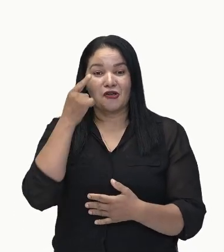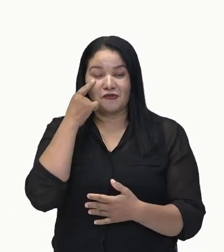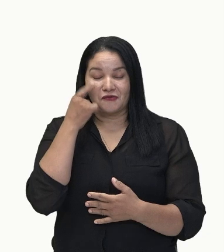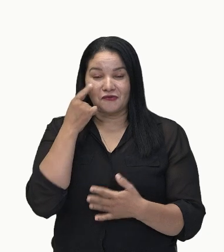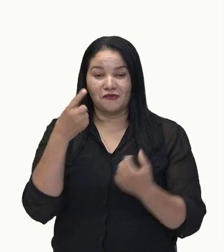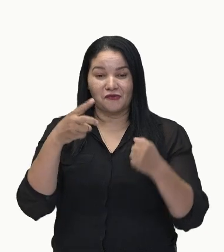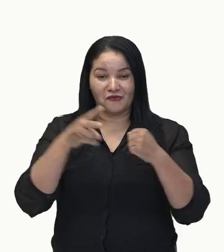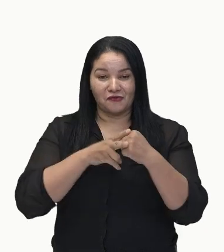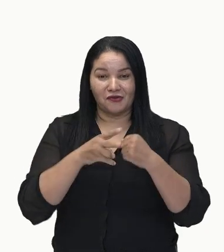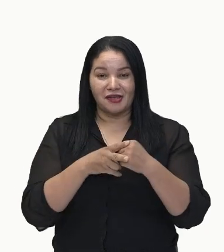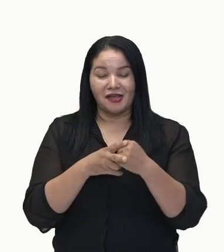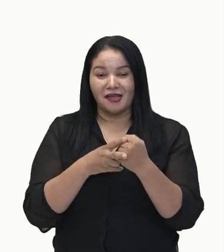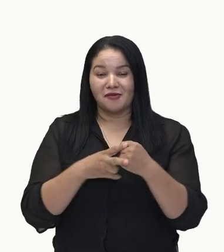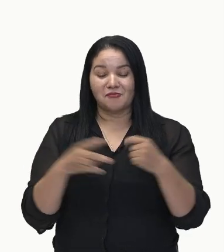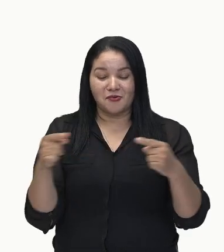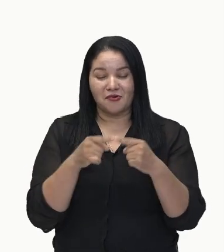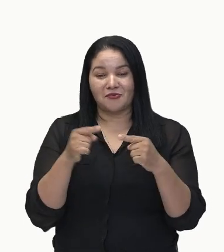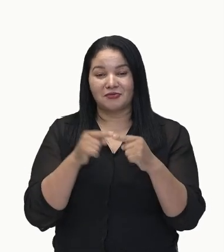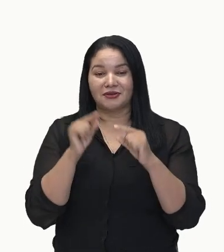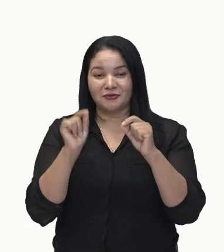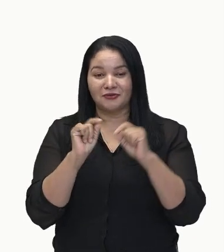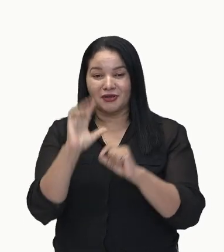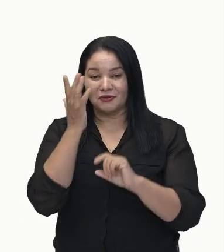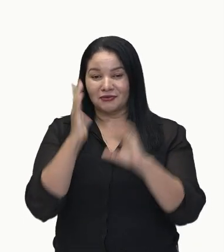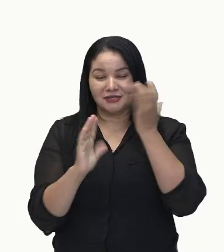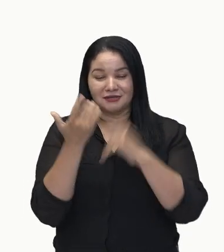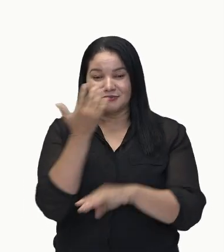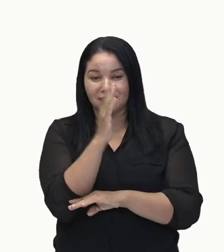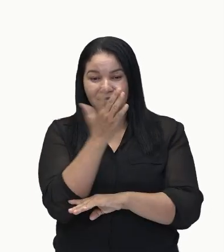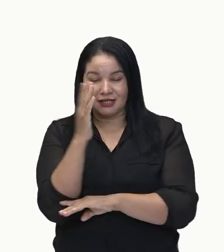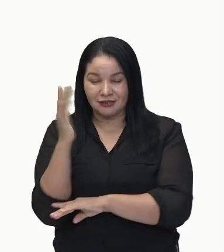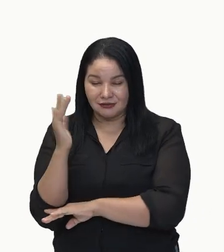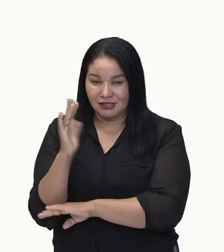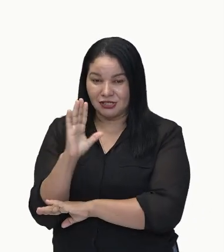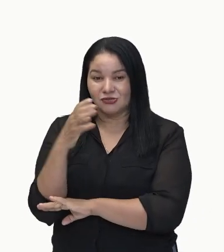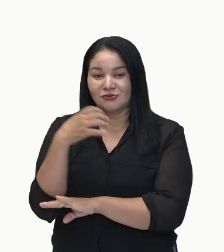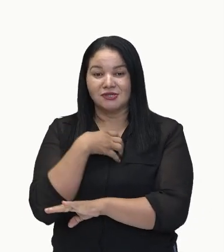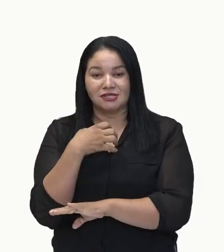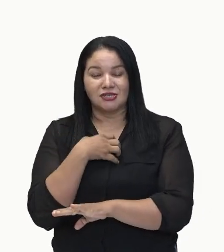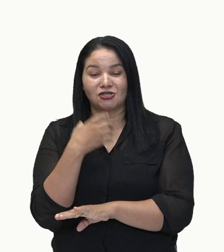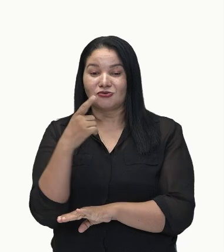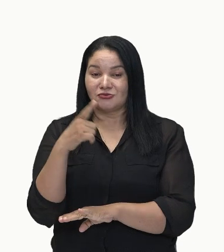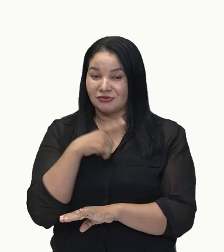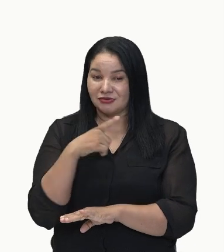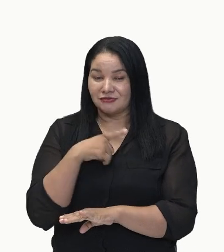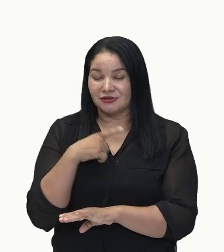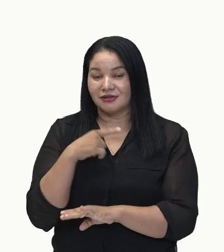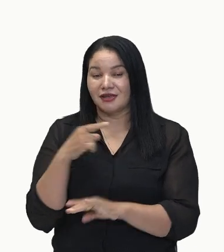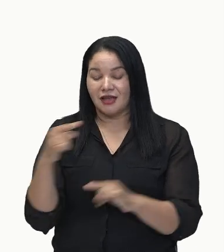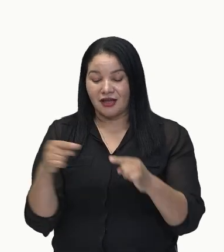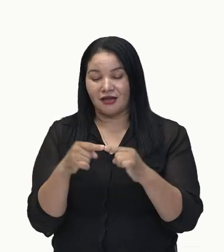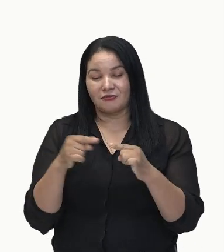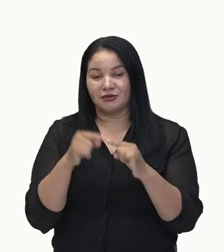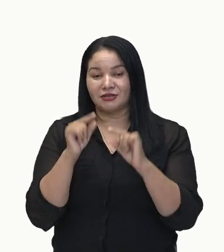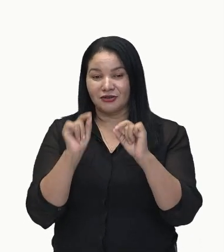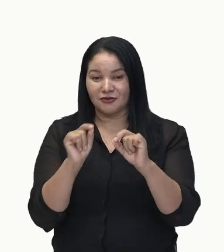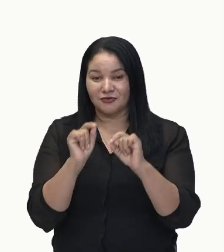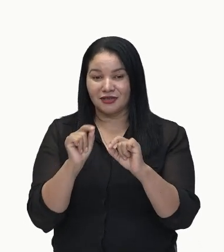indicando ali essa característica de existir, esse sentido de existir, ele é um verbo,